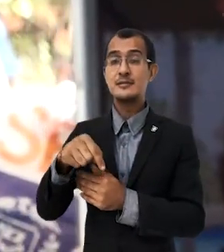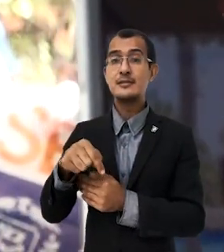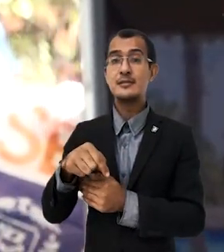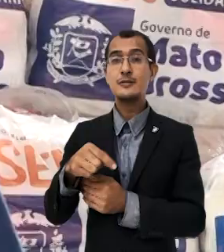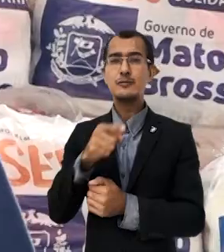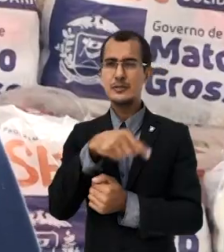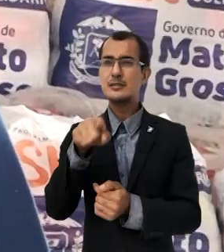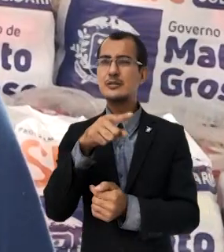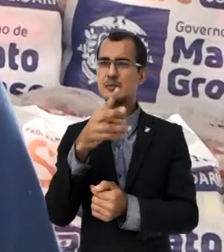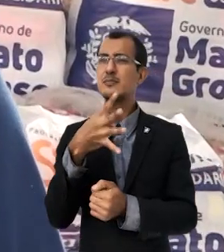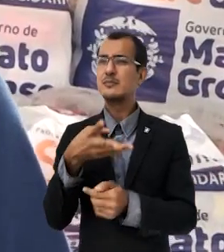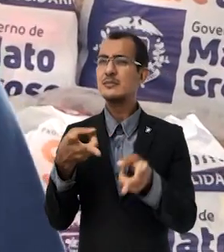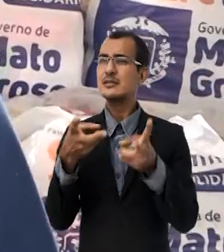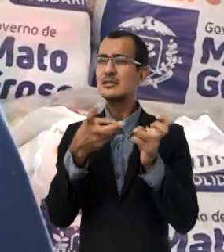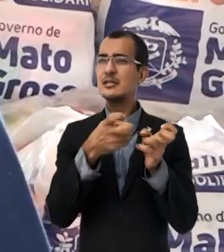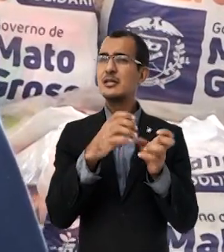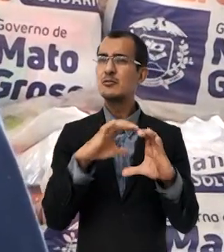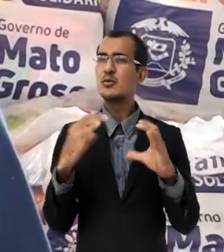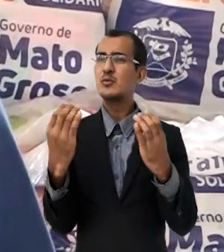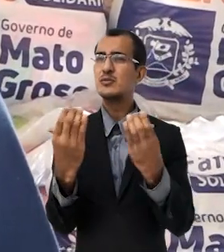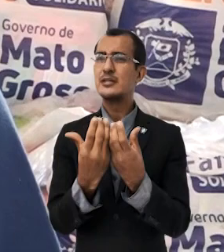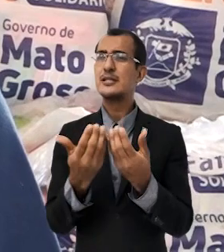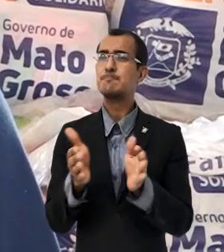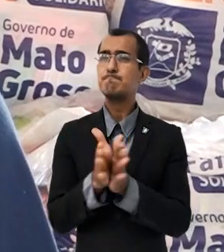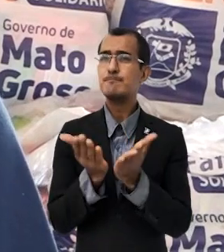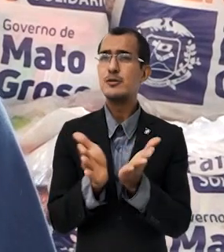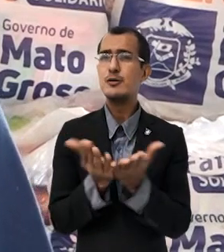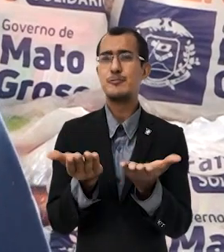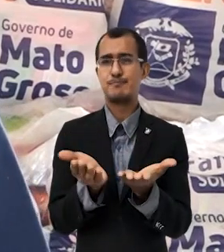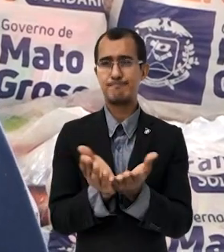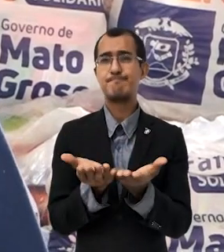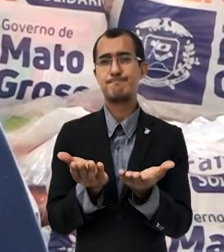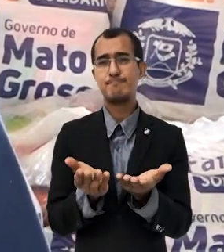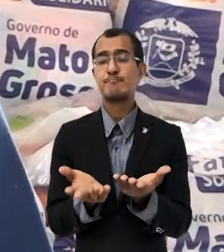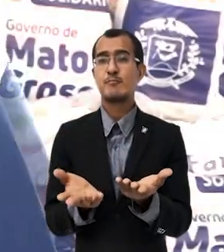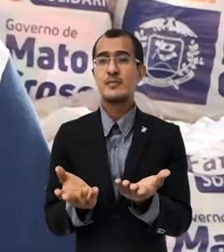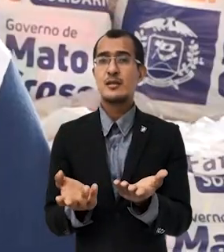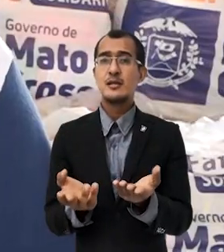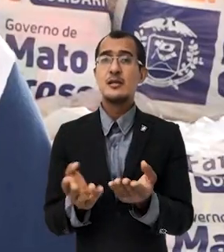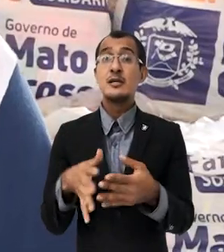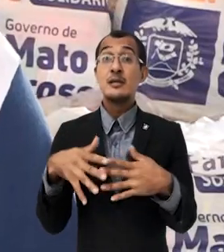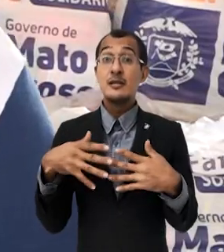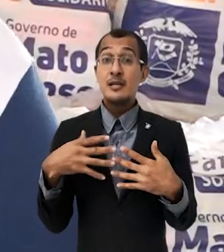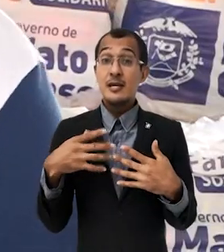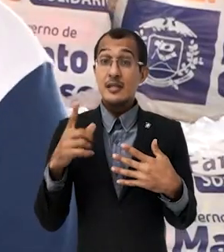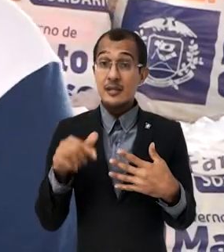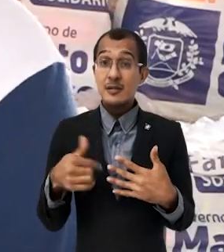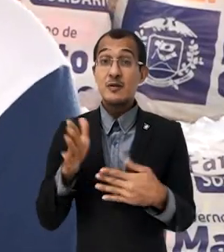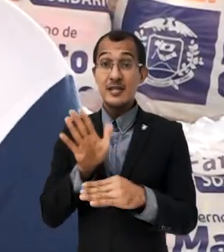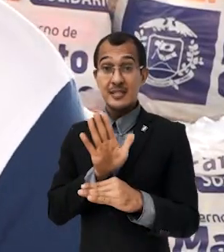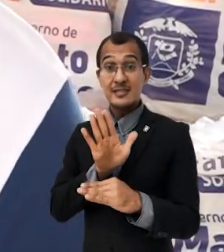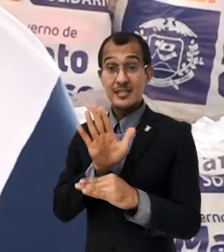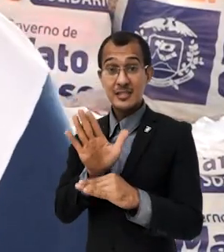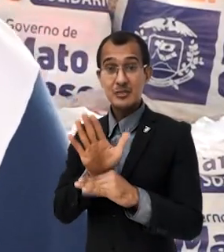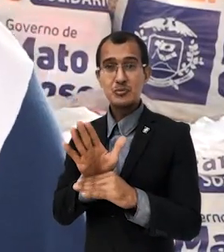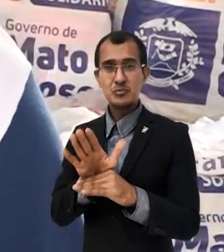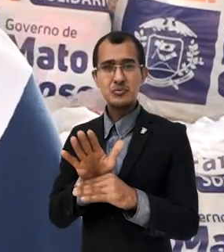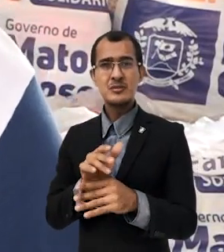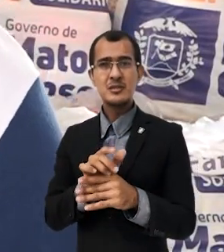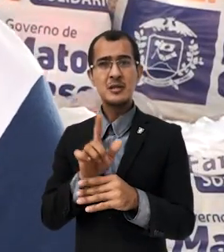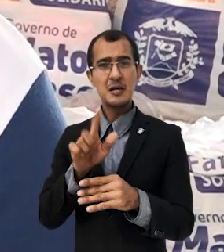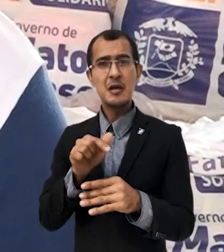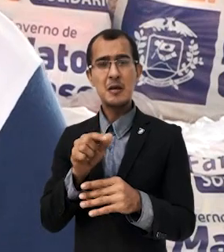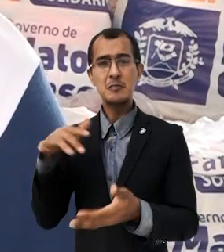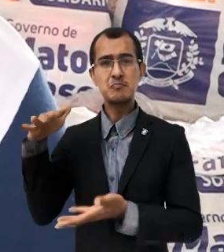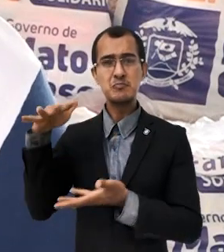quem mora aqui. Aqui, como vocês podem ver, é uma comunidade bastante carente. Então, esses filtros, esses